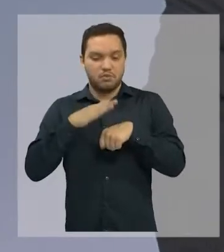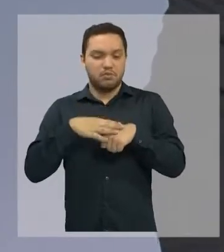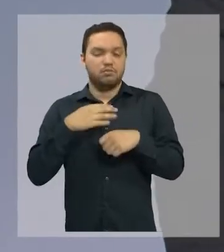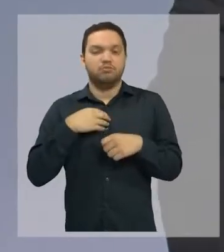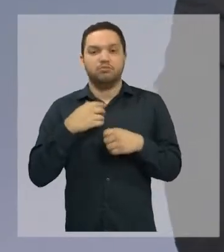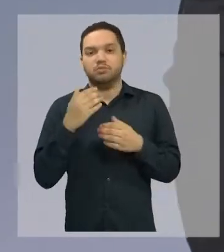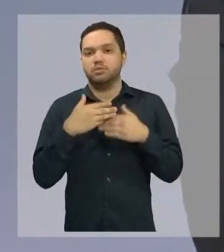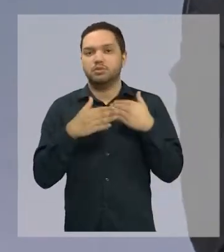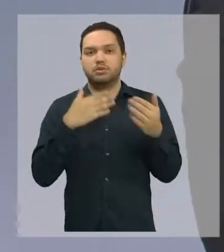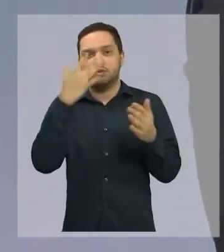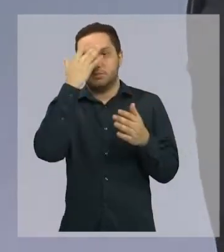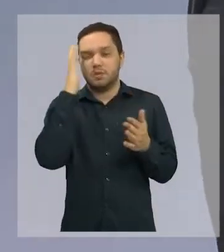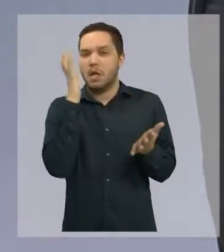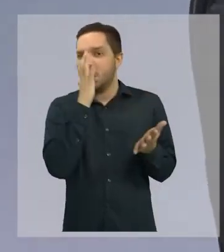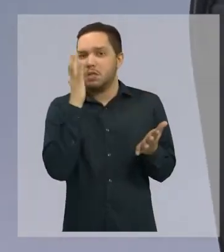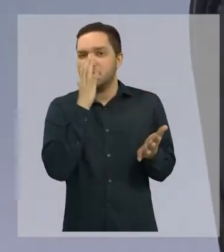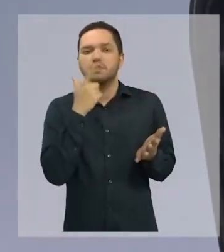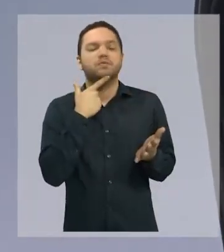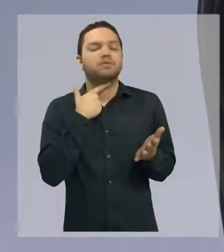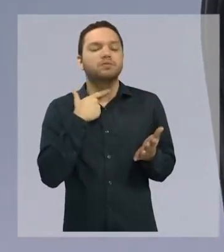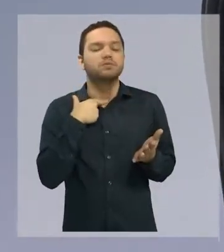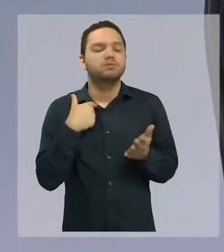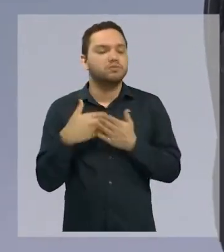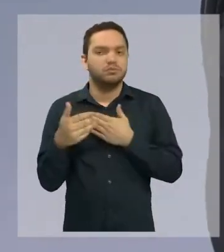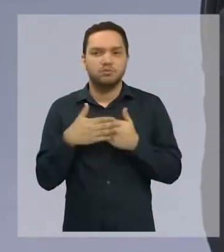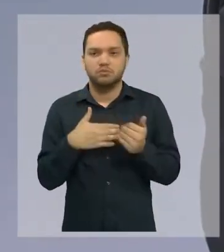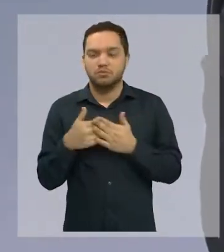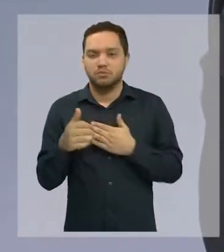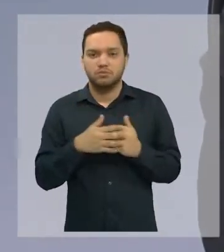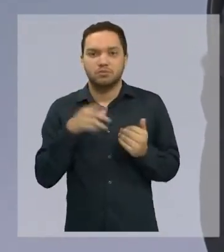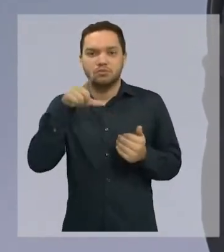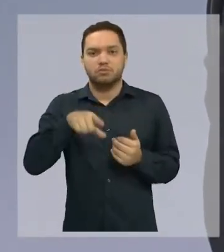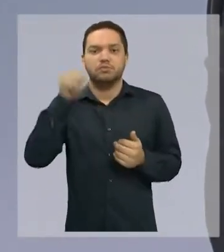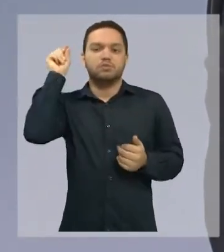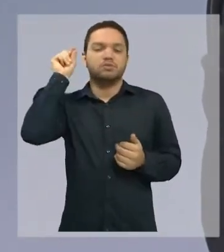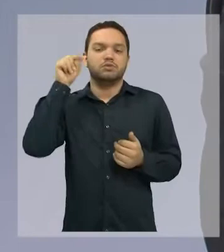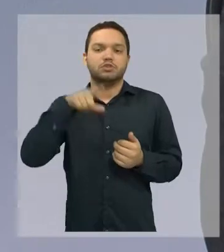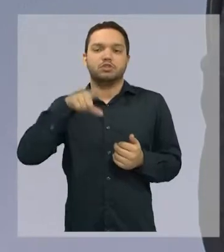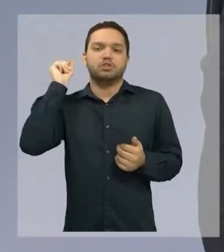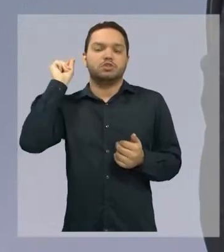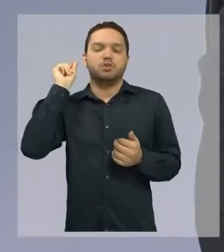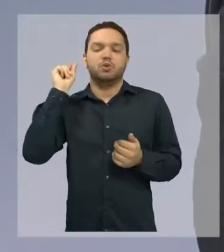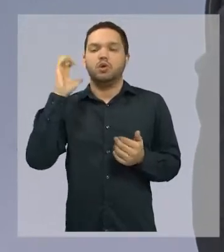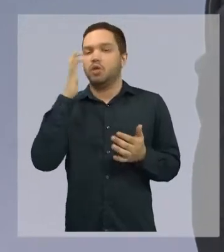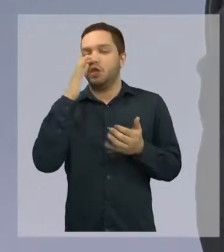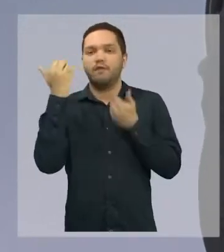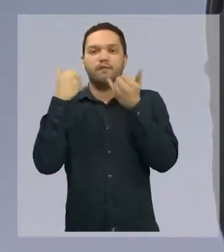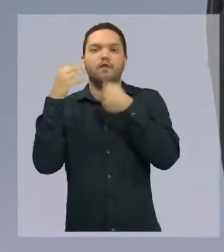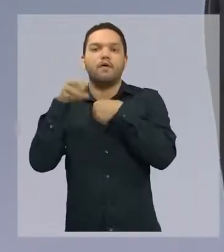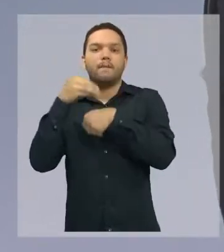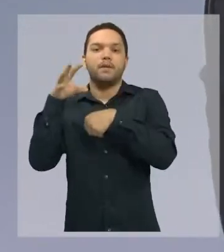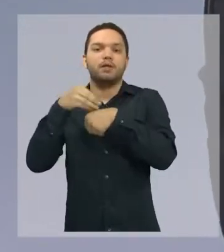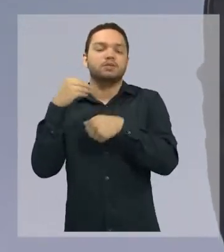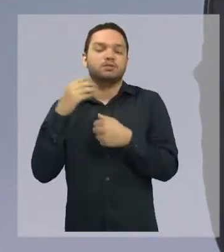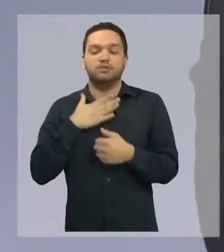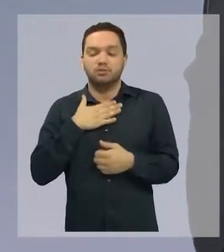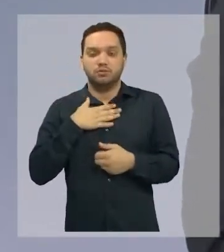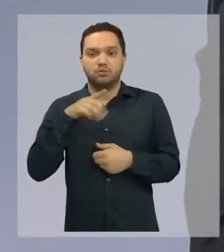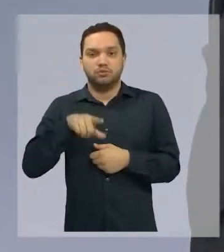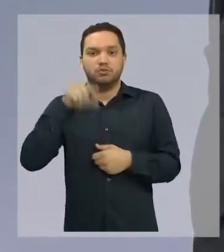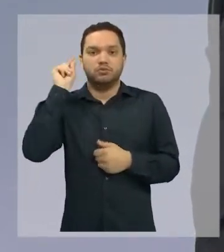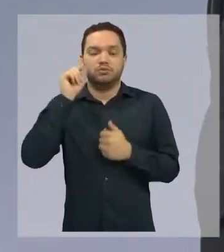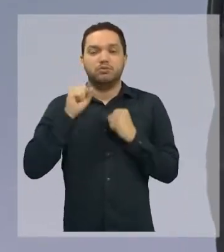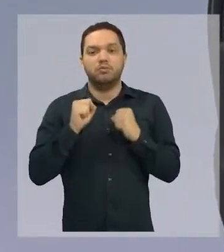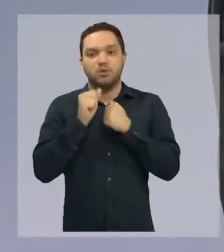cidadão. Então hoje qualquer pessoa assiste o que quiser. Quem escolhe qual é o meio de comunicação que eu vou me informar, ou então